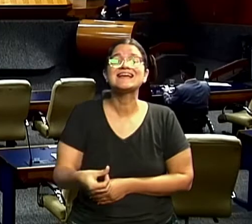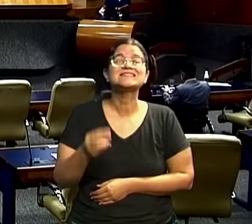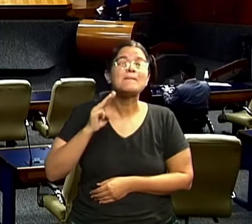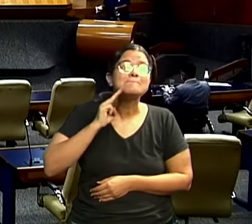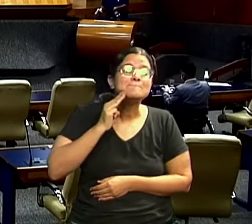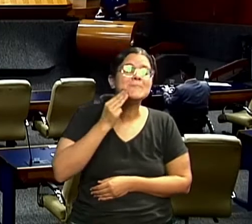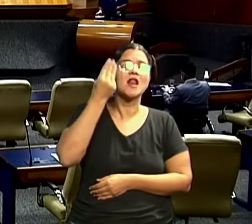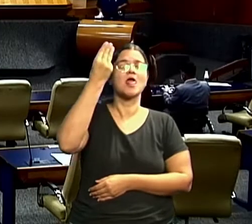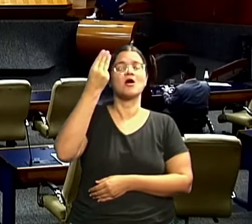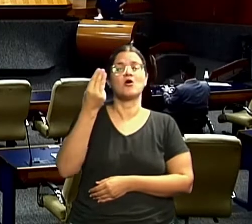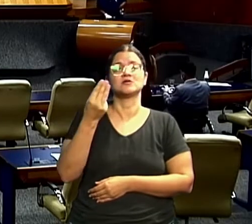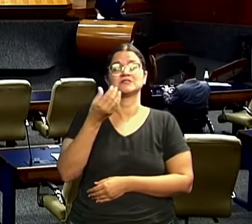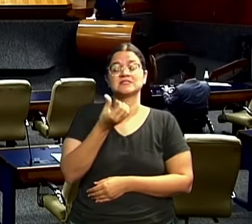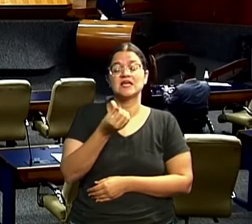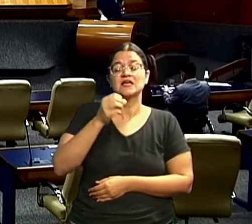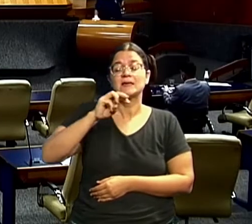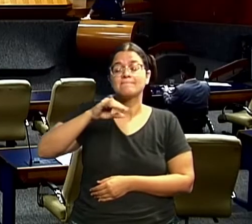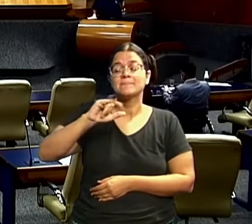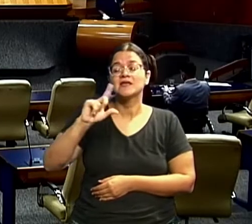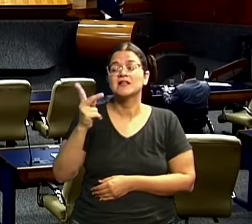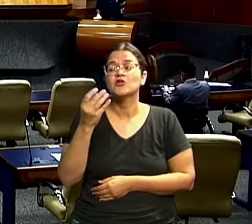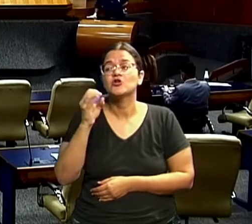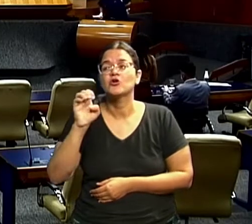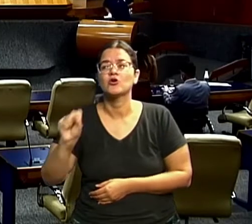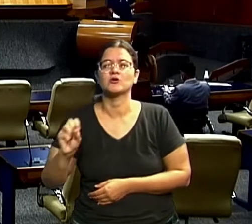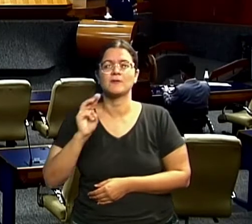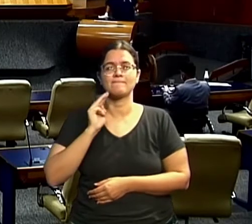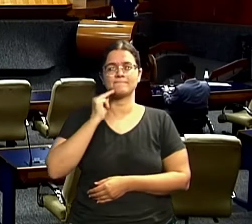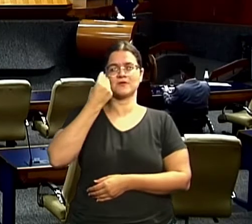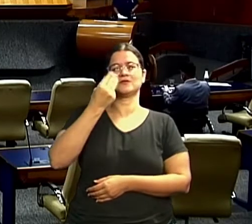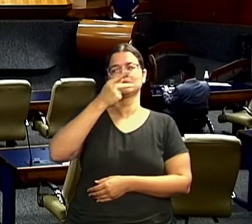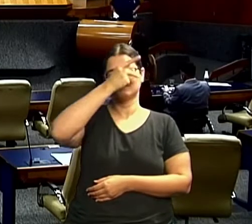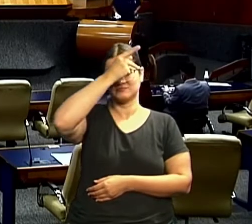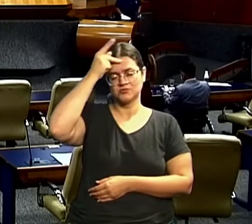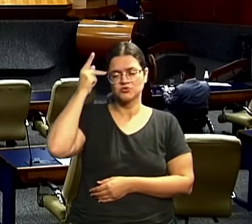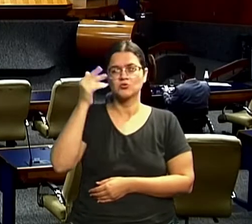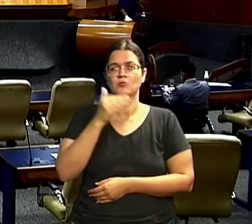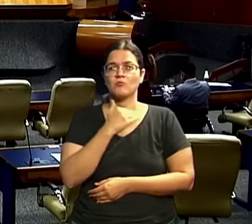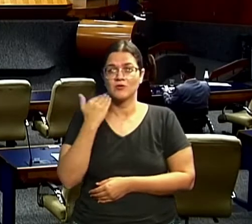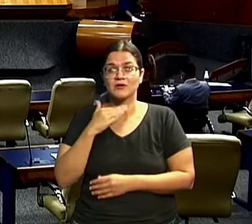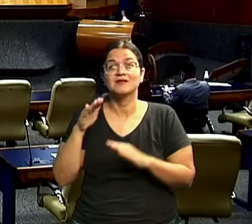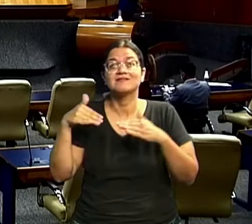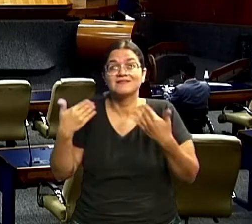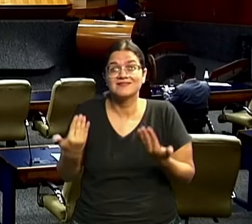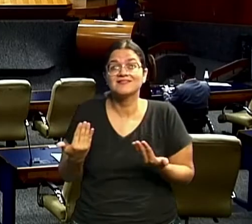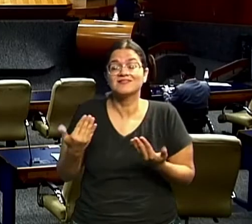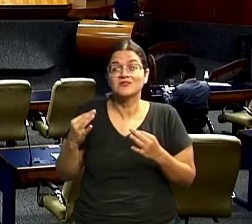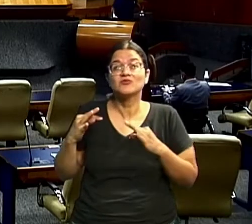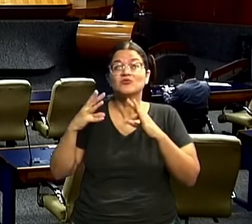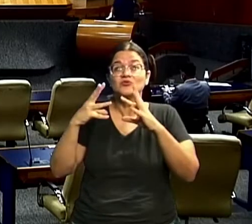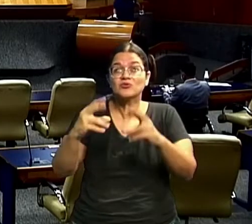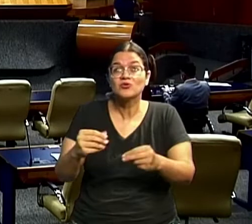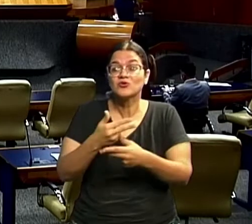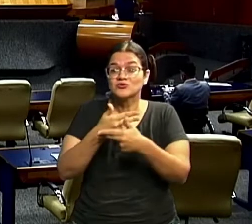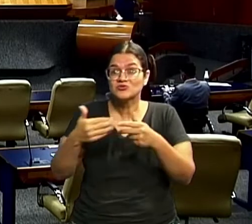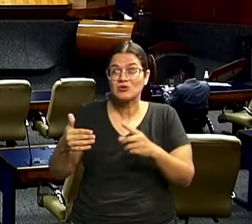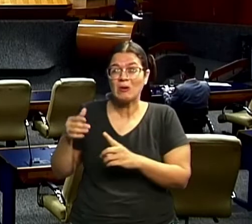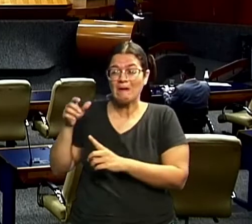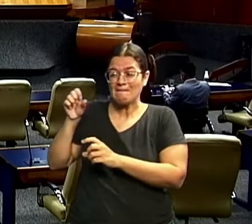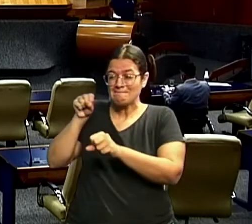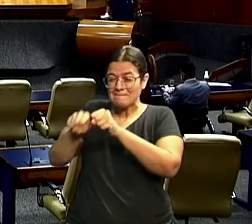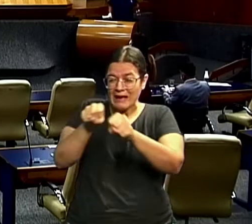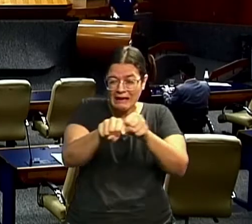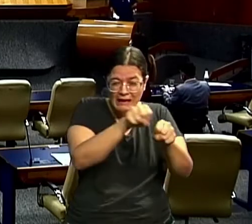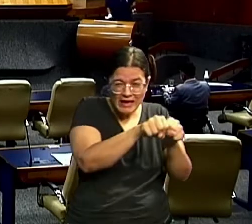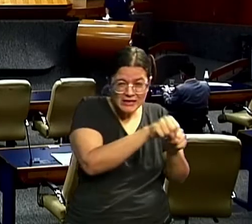judeus. 6 milhões de judeus, vereadora Rodarte. Exatamente. Então, todos os regimes genocidas devem ser combatidos de